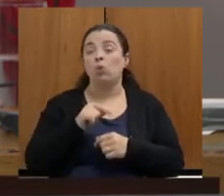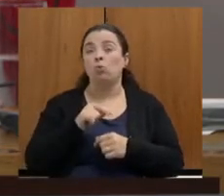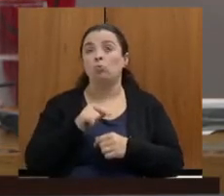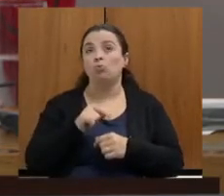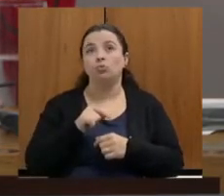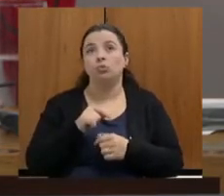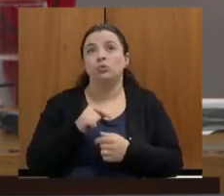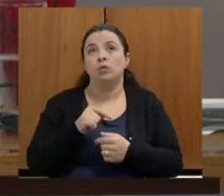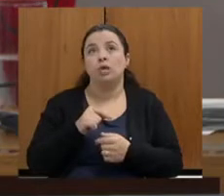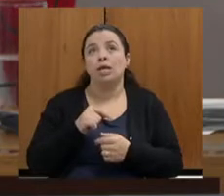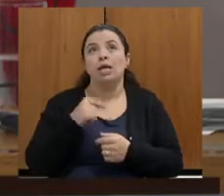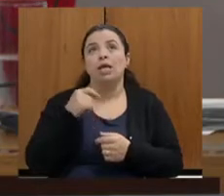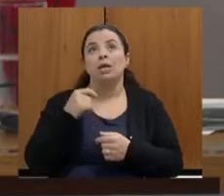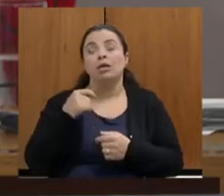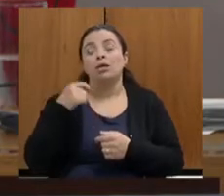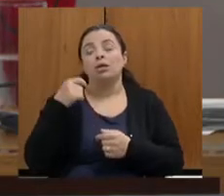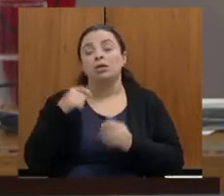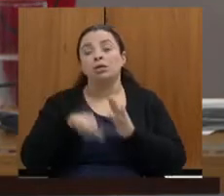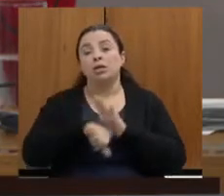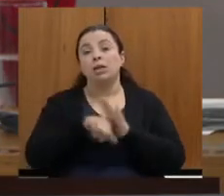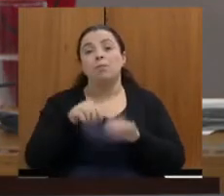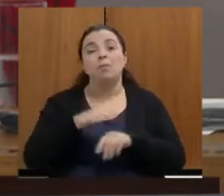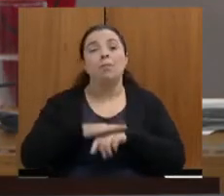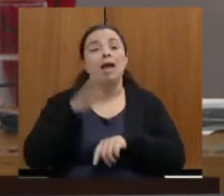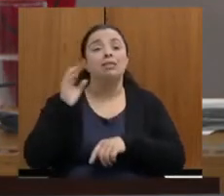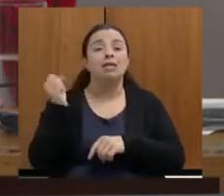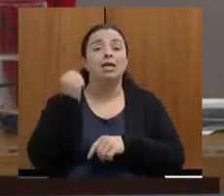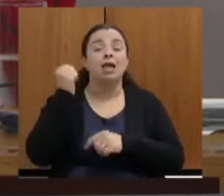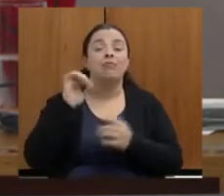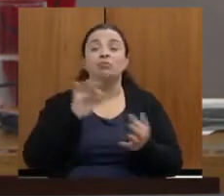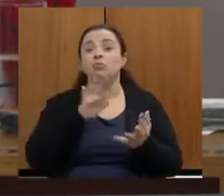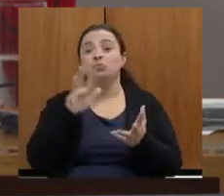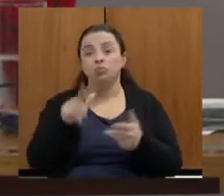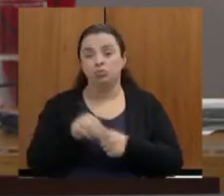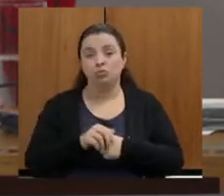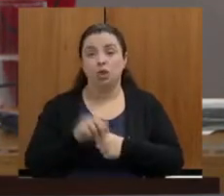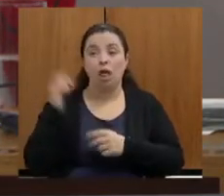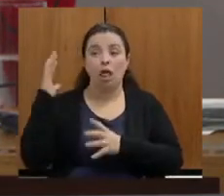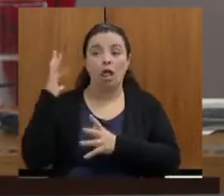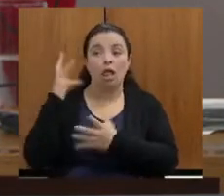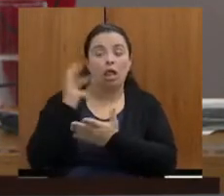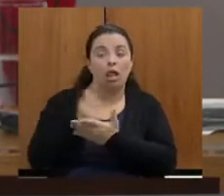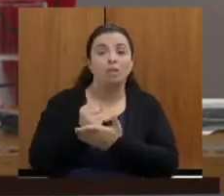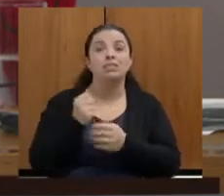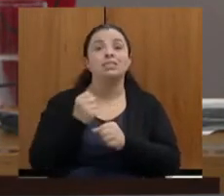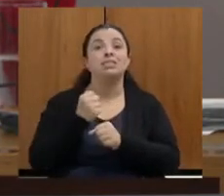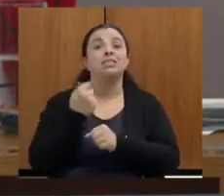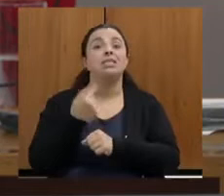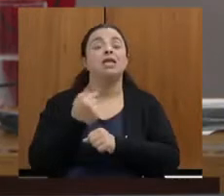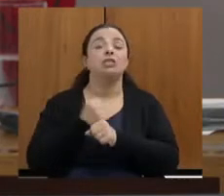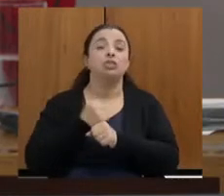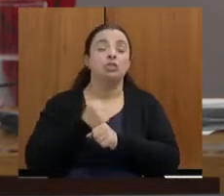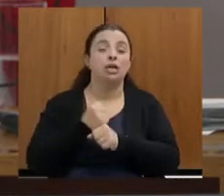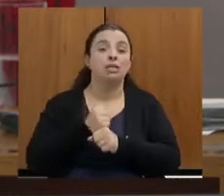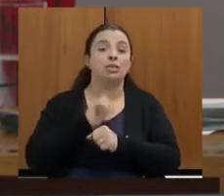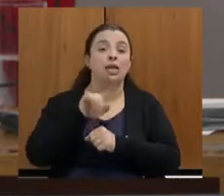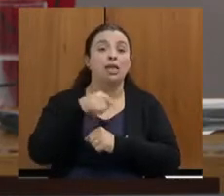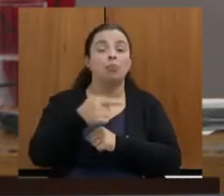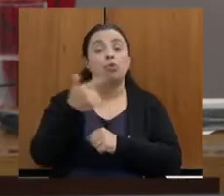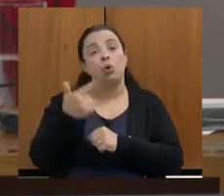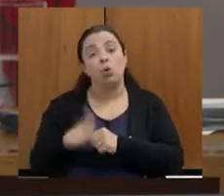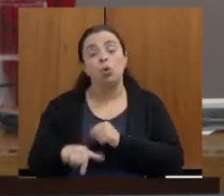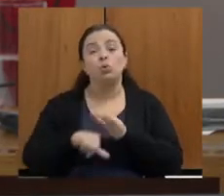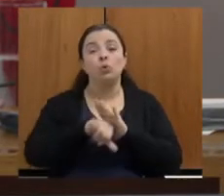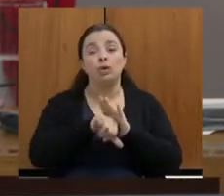e já se fazem sete anos e depois dele ocorreu um creme que também foi muito grave e que mais